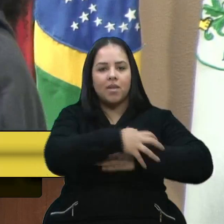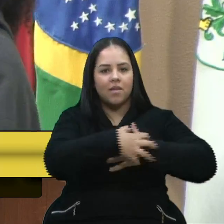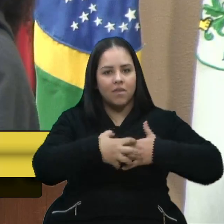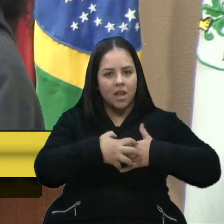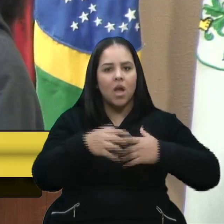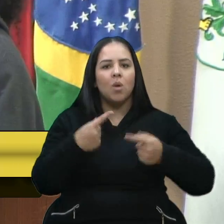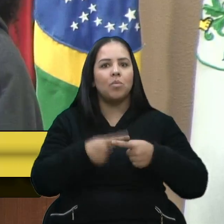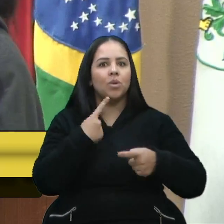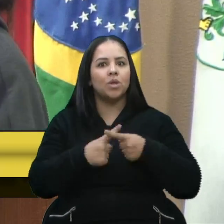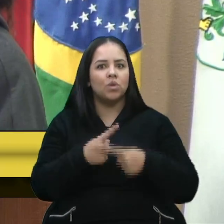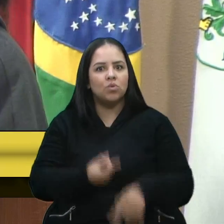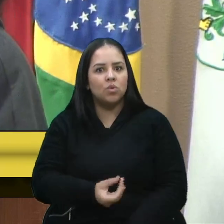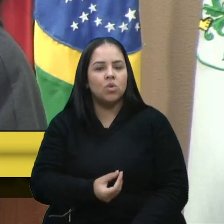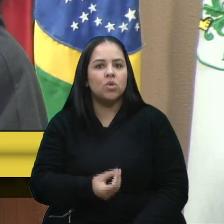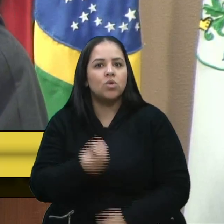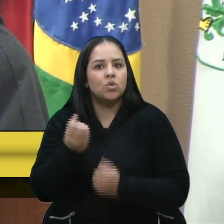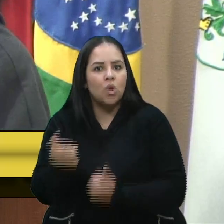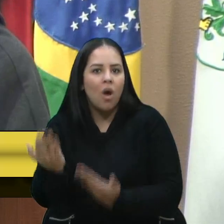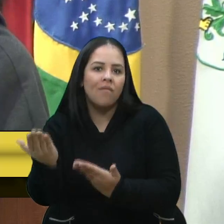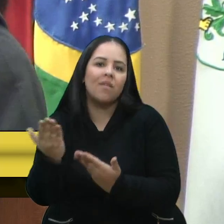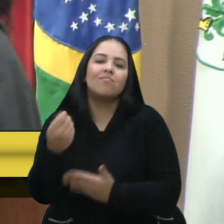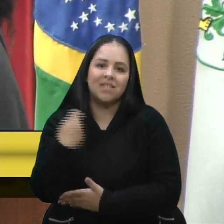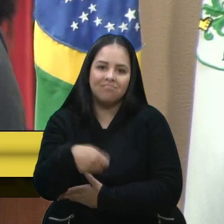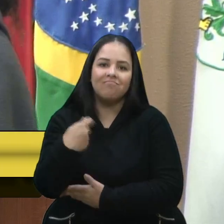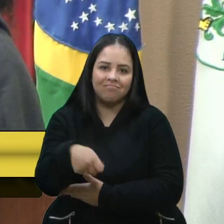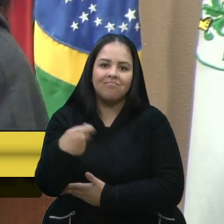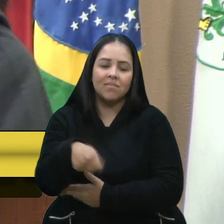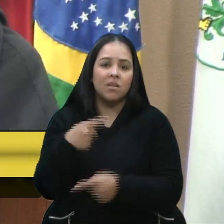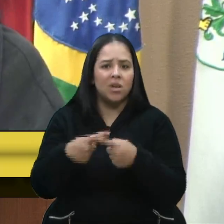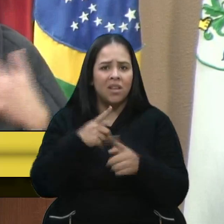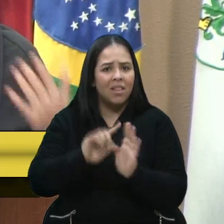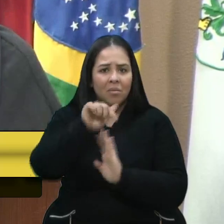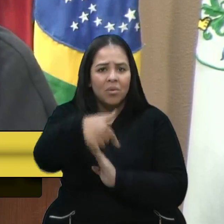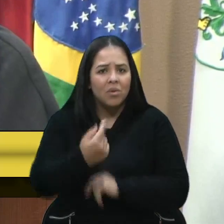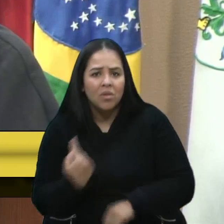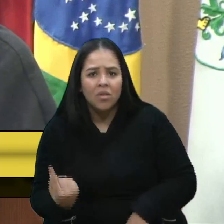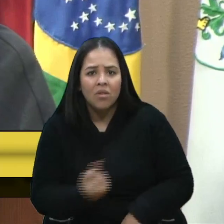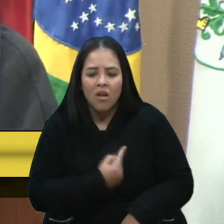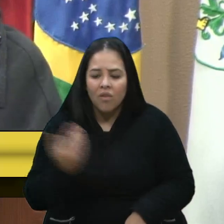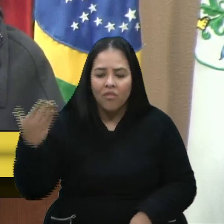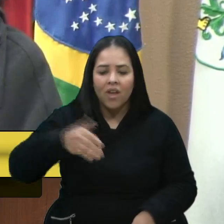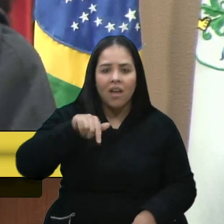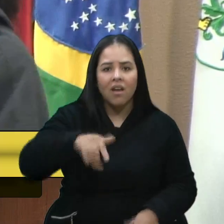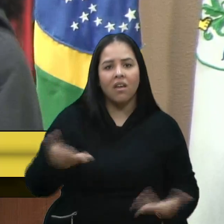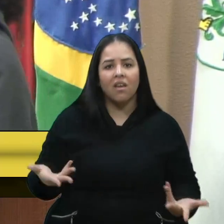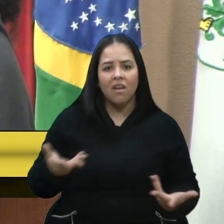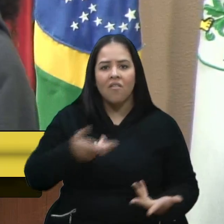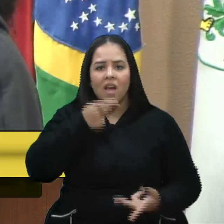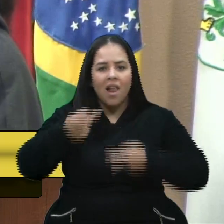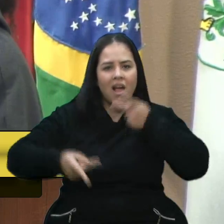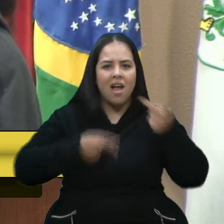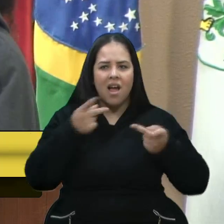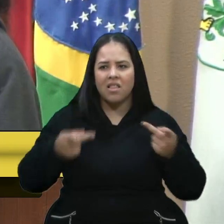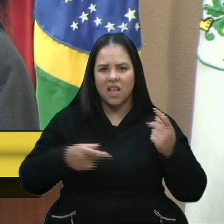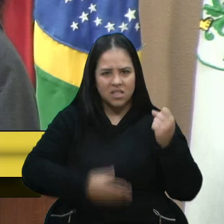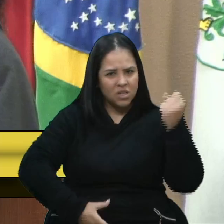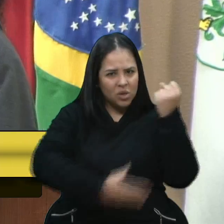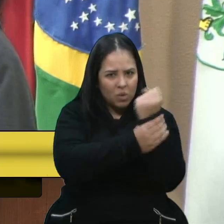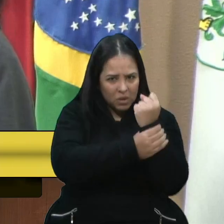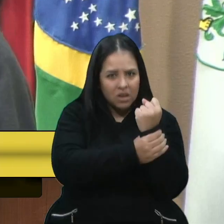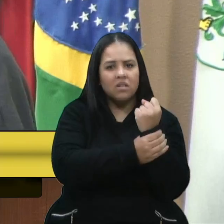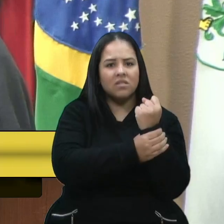nossa juventude precisa disso. Porque senão depois nós viemos aqui tratar da questão da segurança